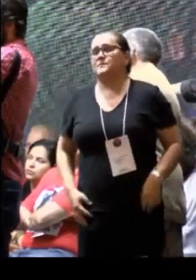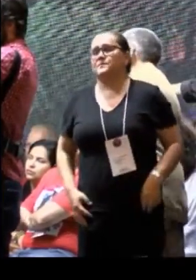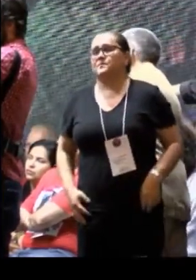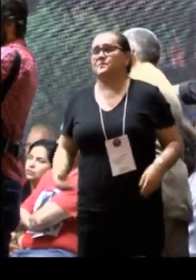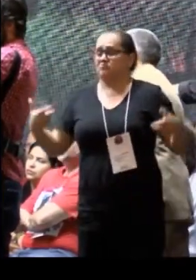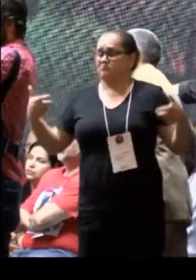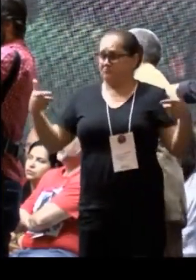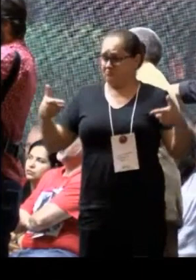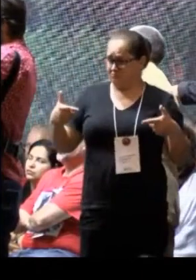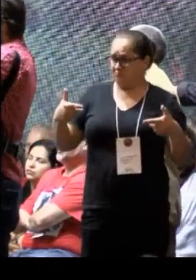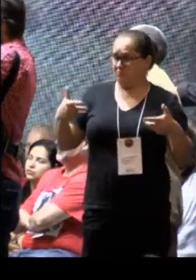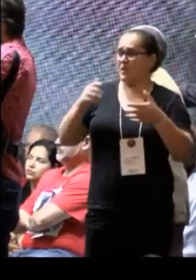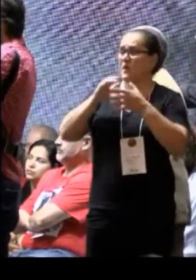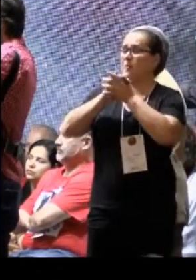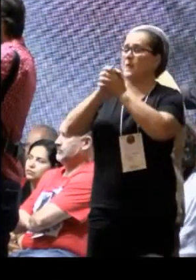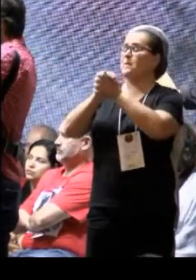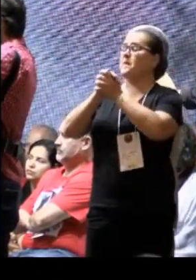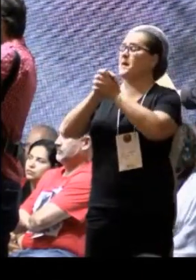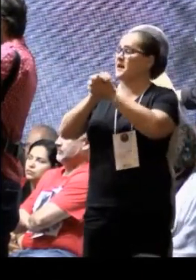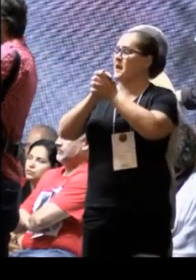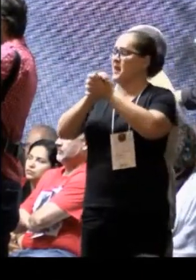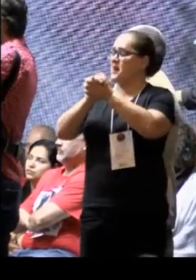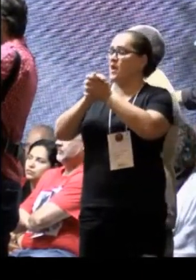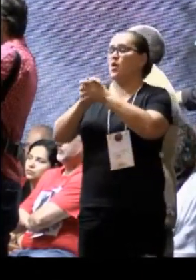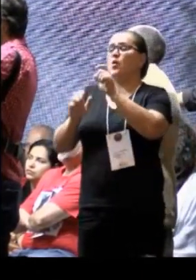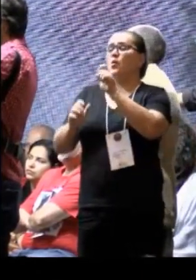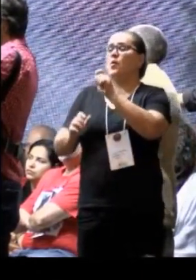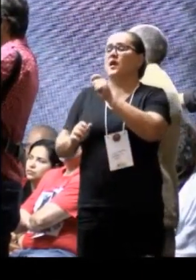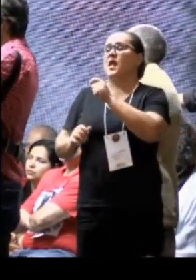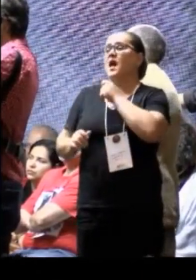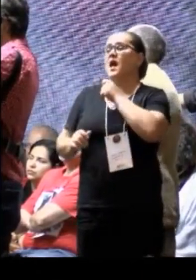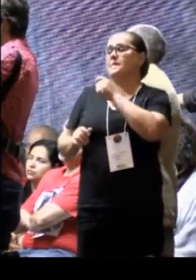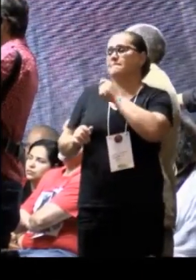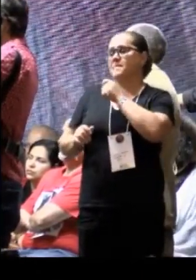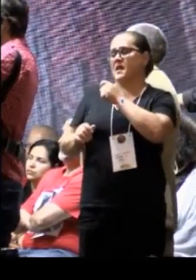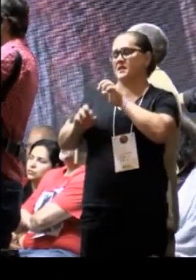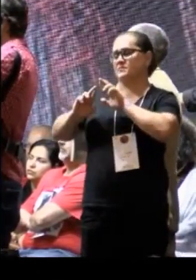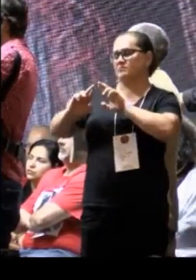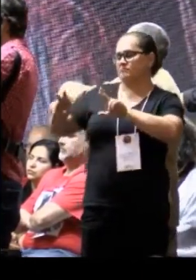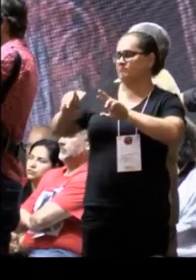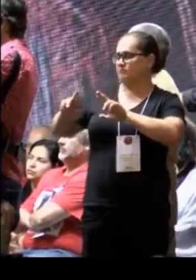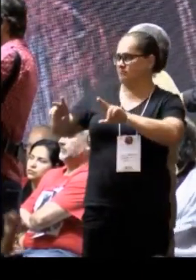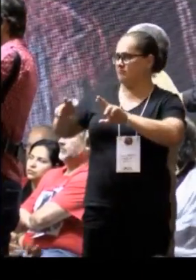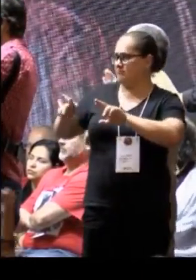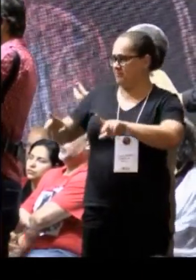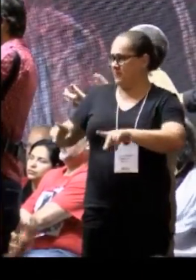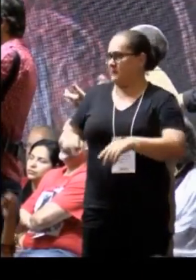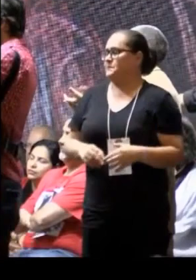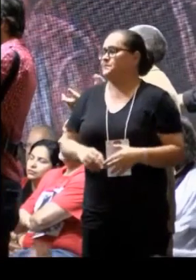aqui parabenizar a chamada imprensa alternativa.